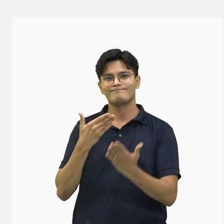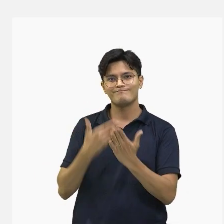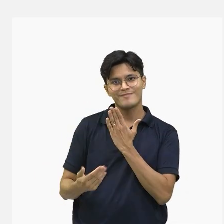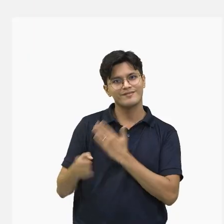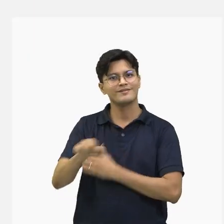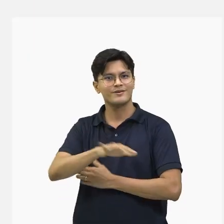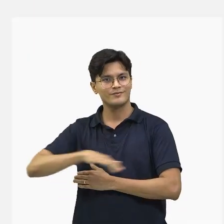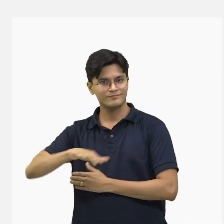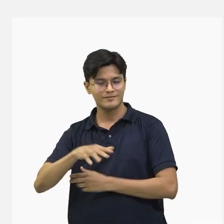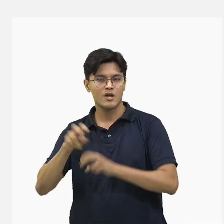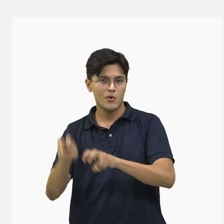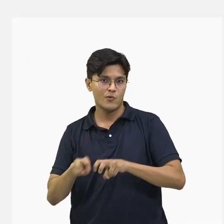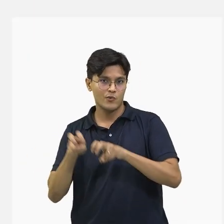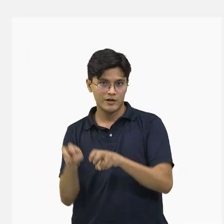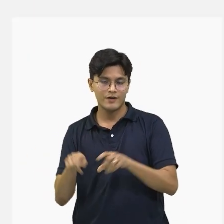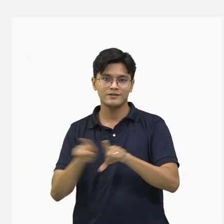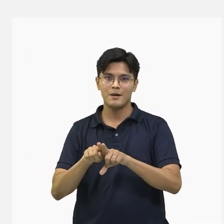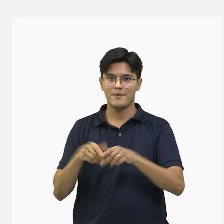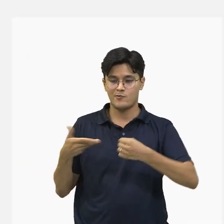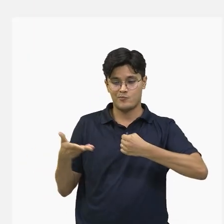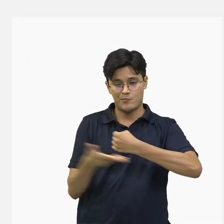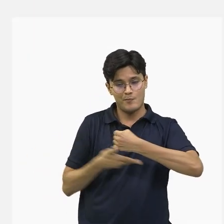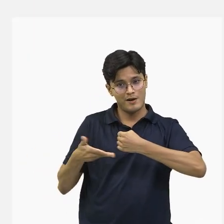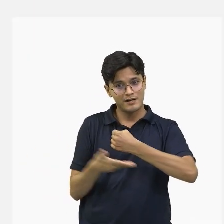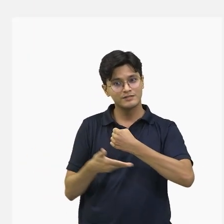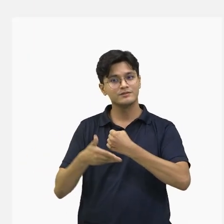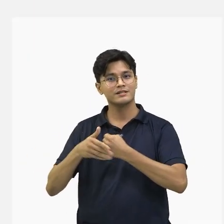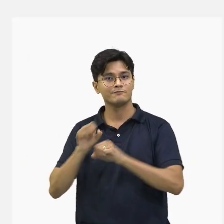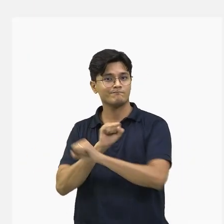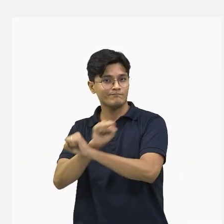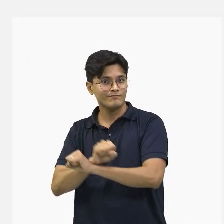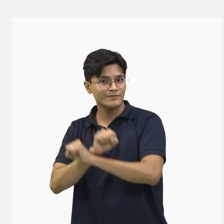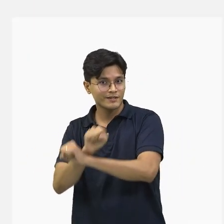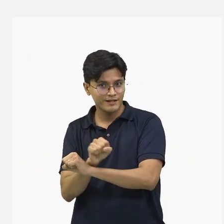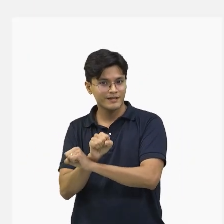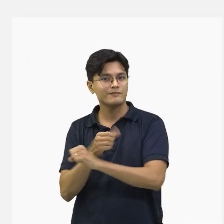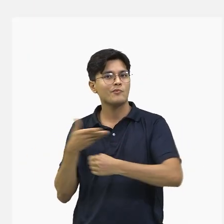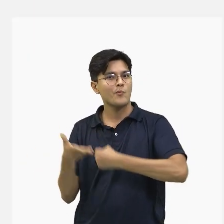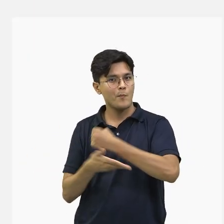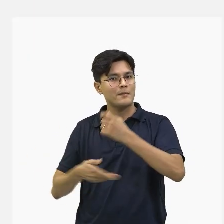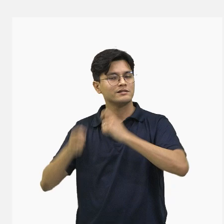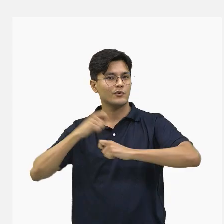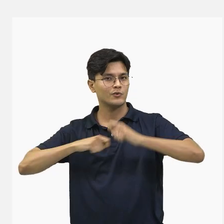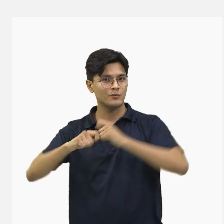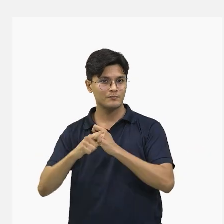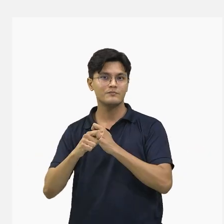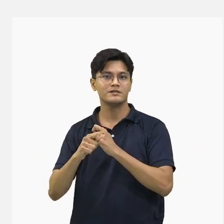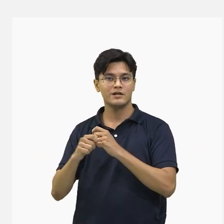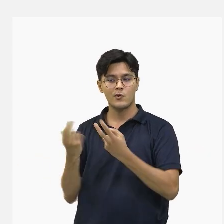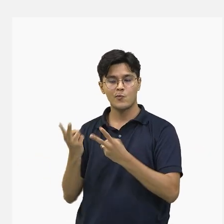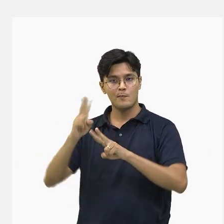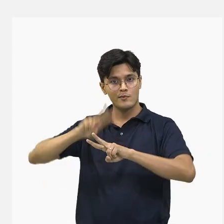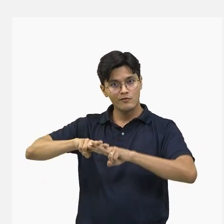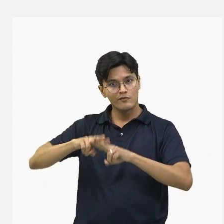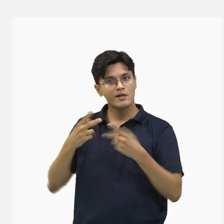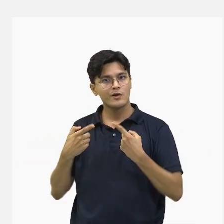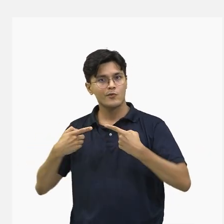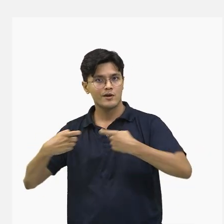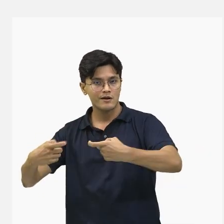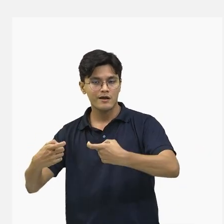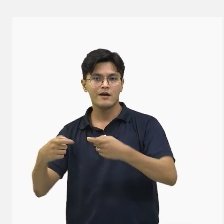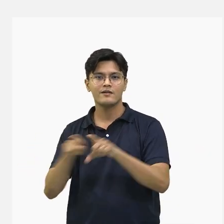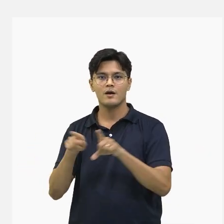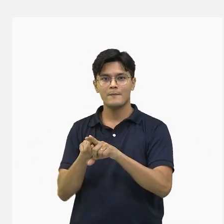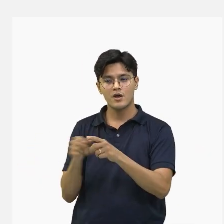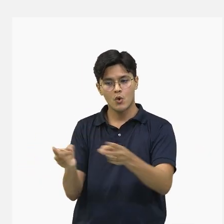sociedade. Escravizado, base da economia grega, eram principalmente prisioneiros de guerra, comerciantes e pequenos proprietários rurais